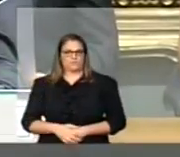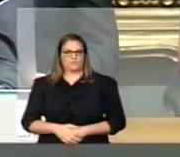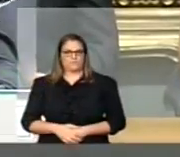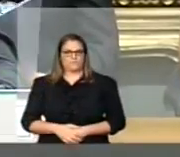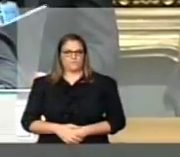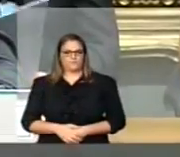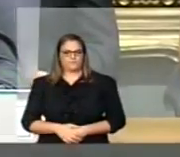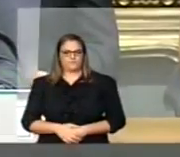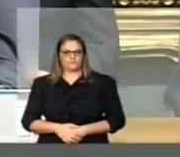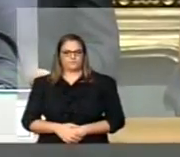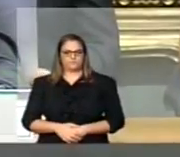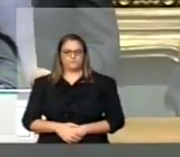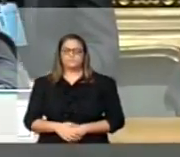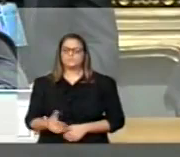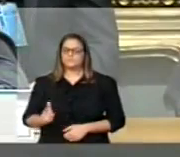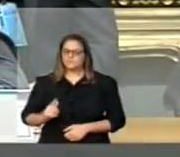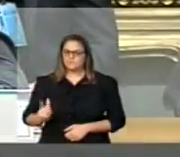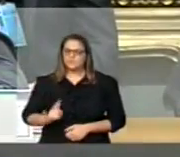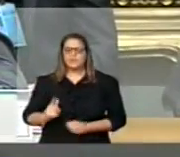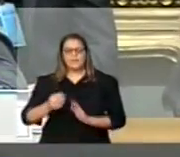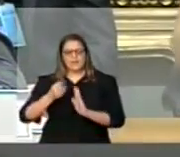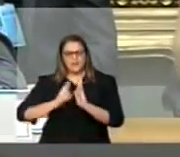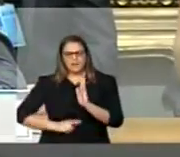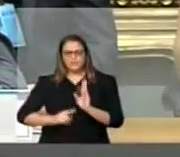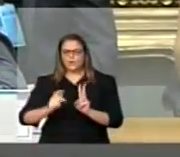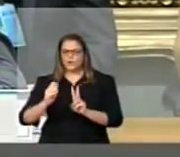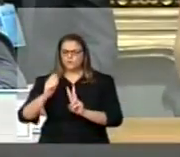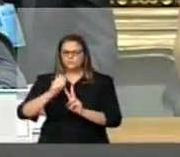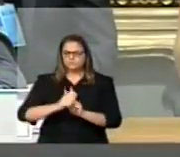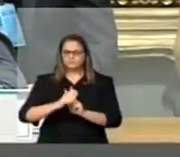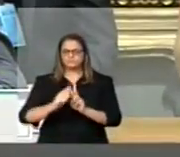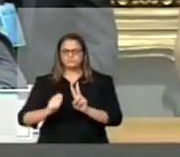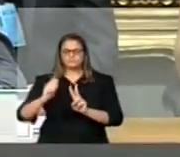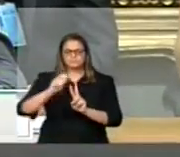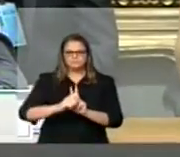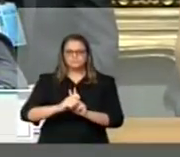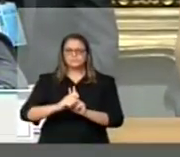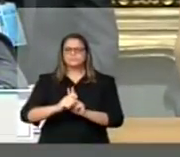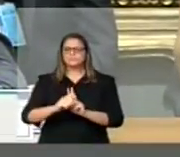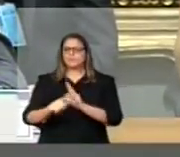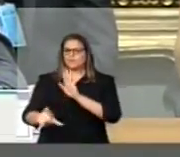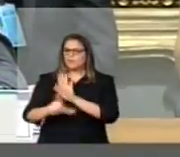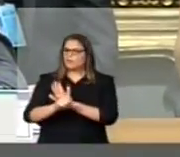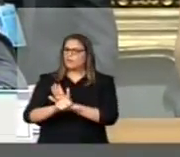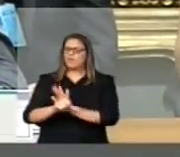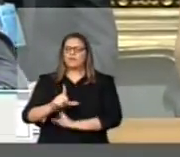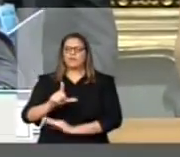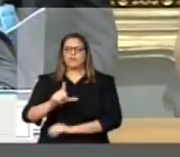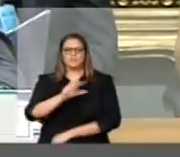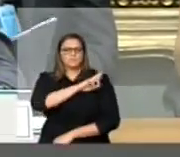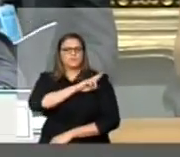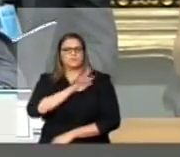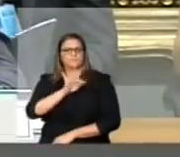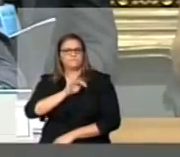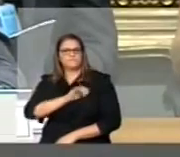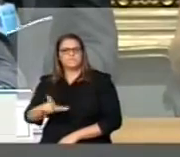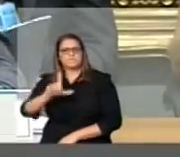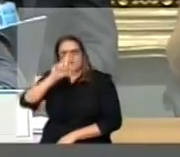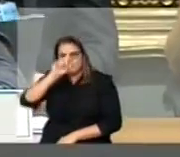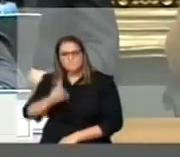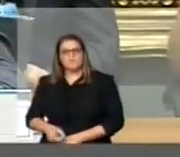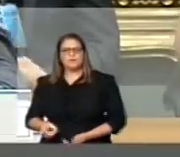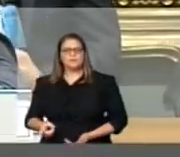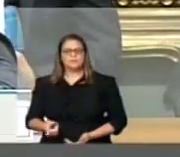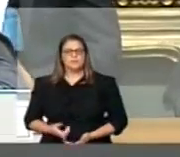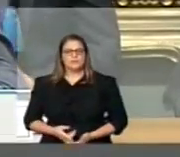acompanhada pelos relatórios bimestrais estabelecidos na Lei de Responsabilidade Fiscal. Portanto, os